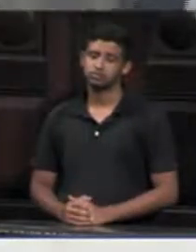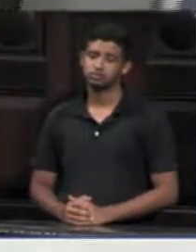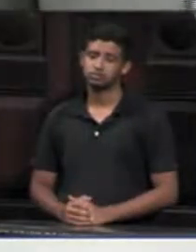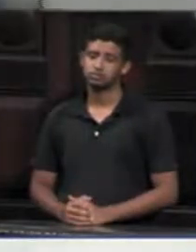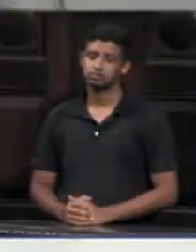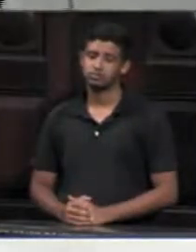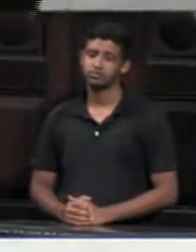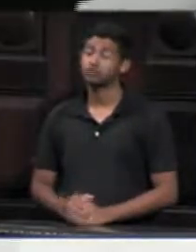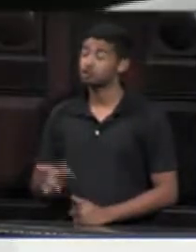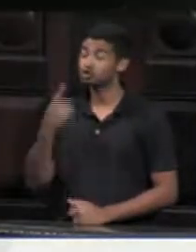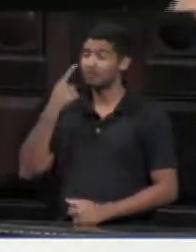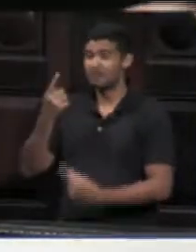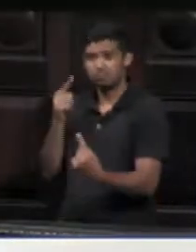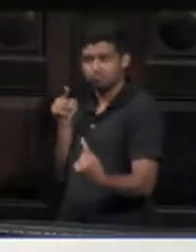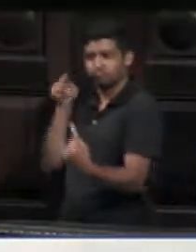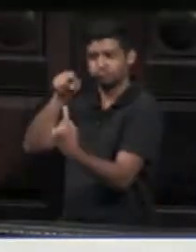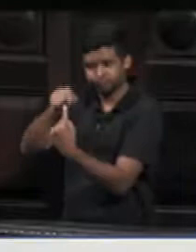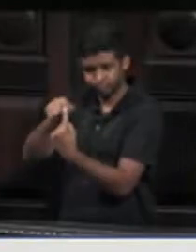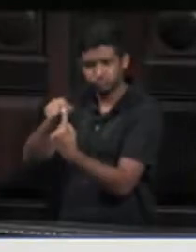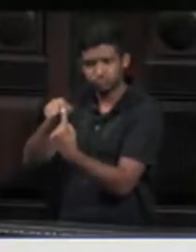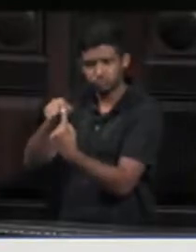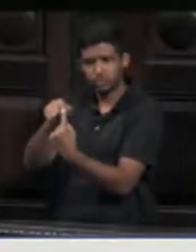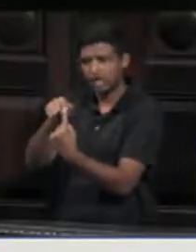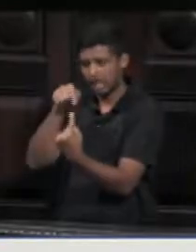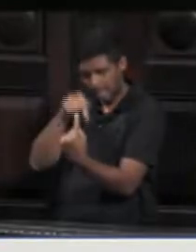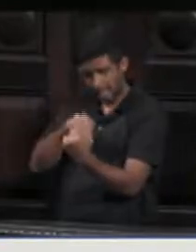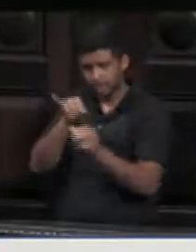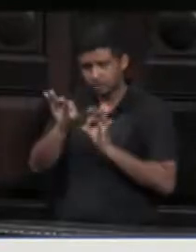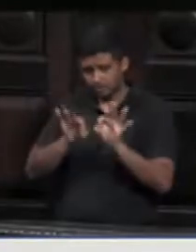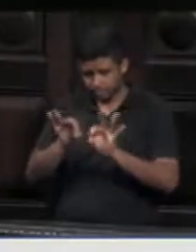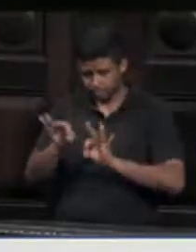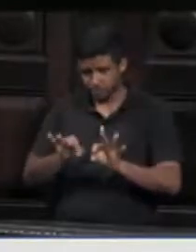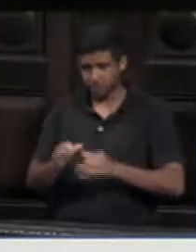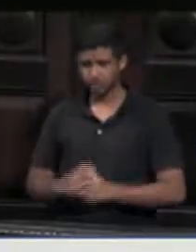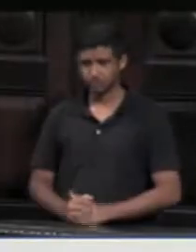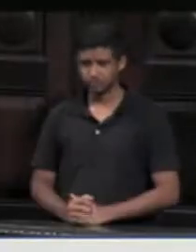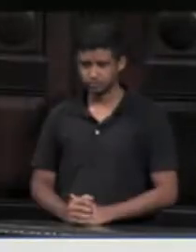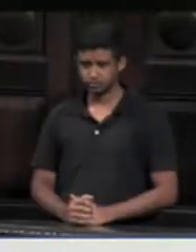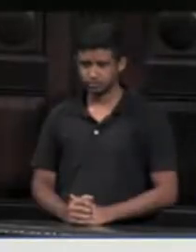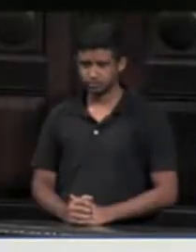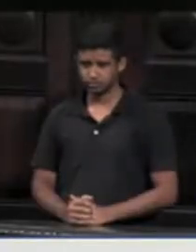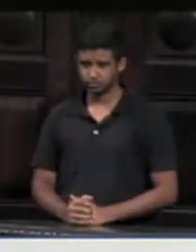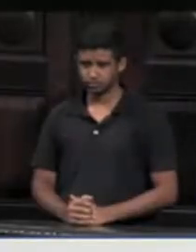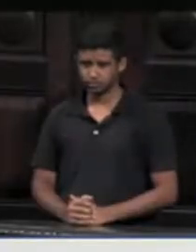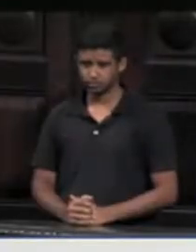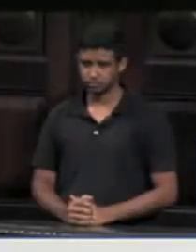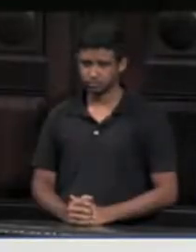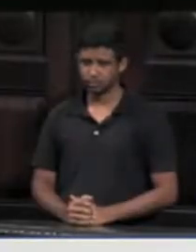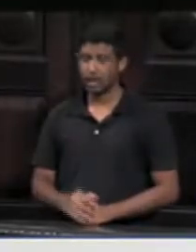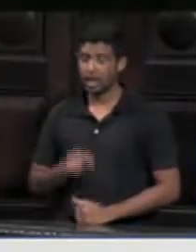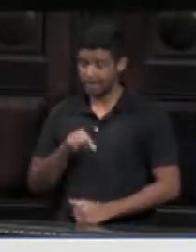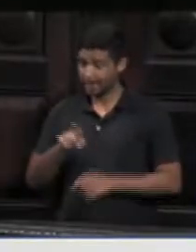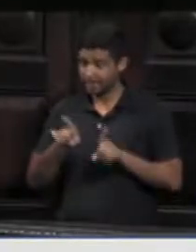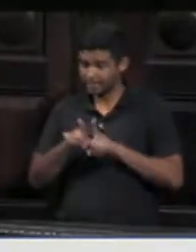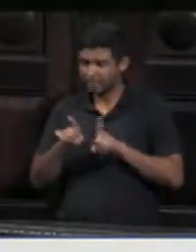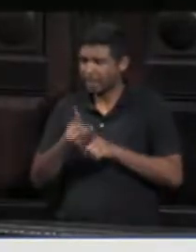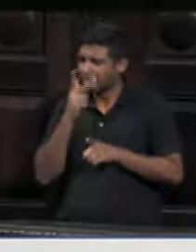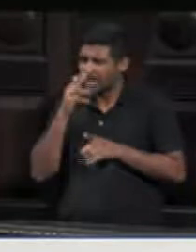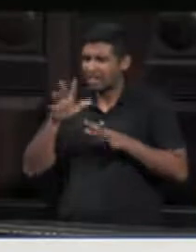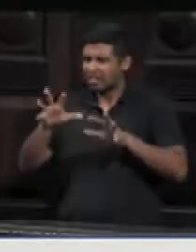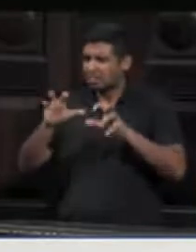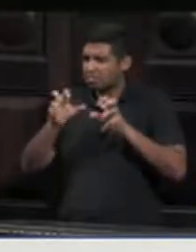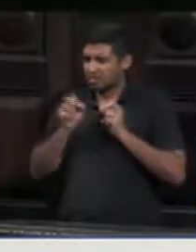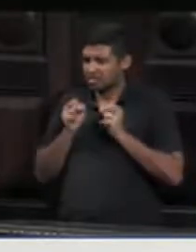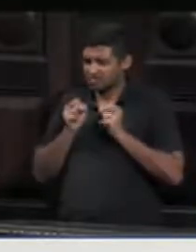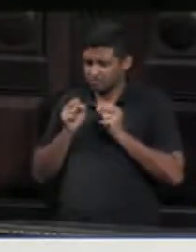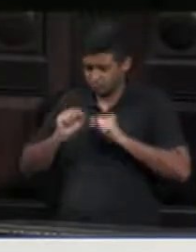o objetivo do projeto também incorporava